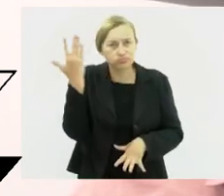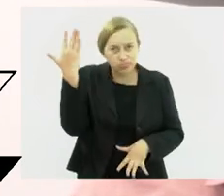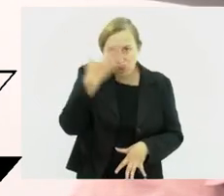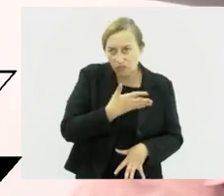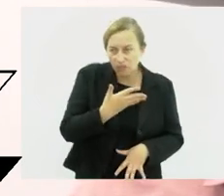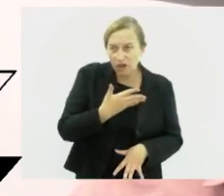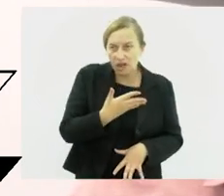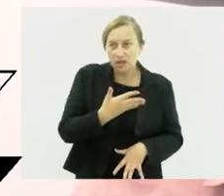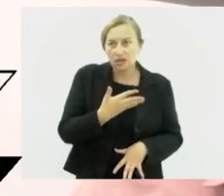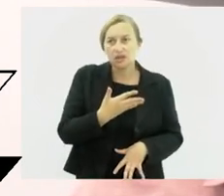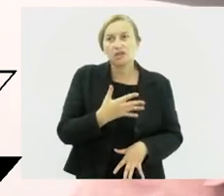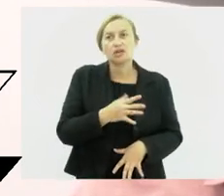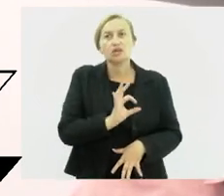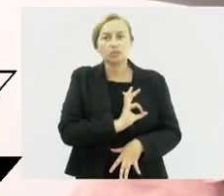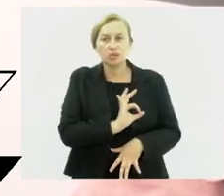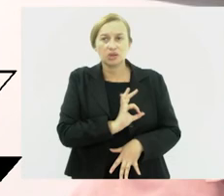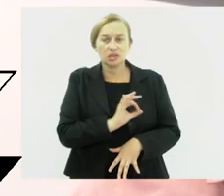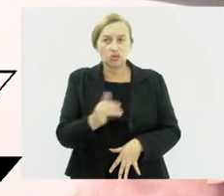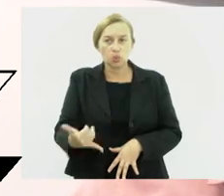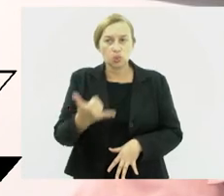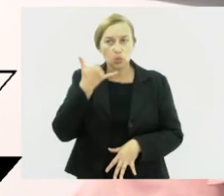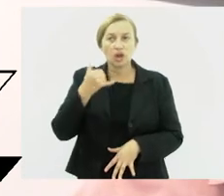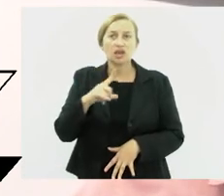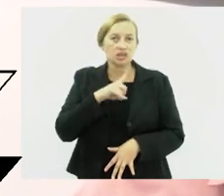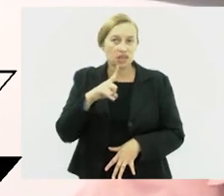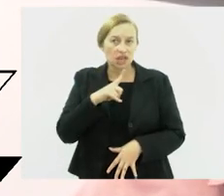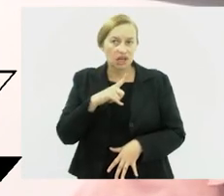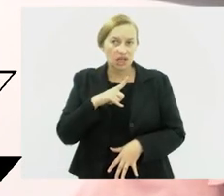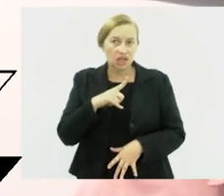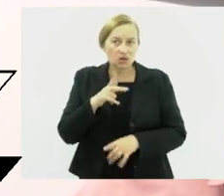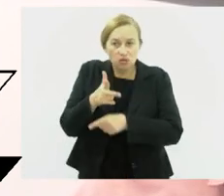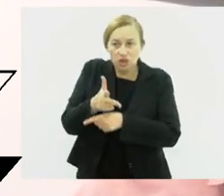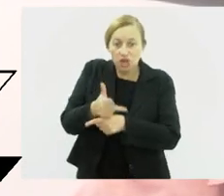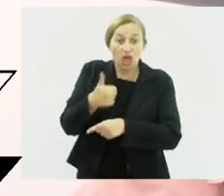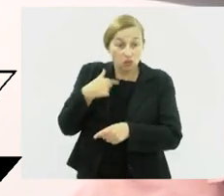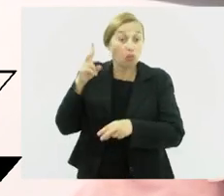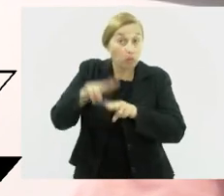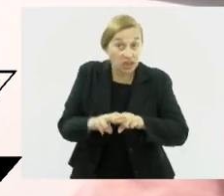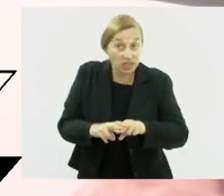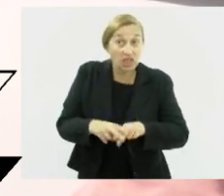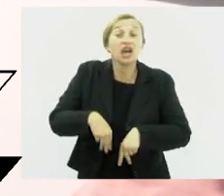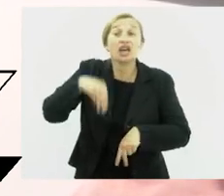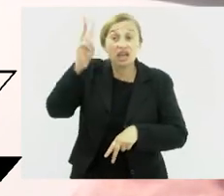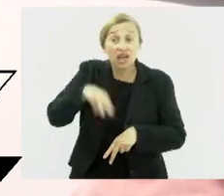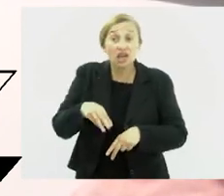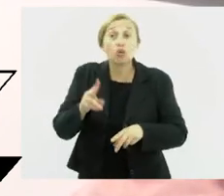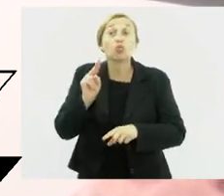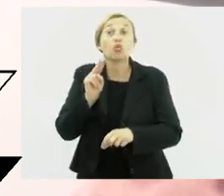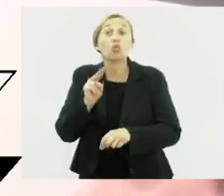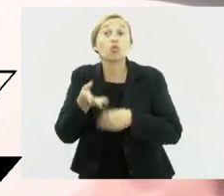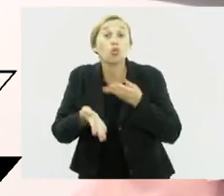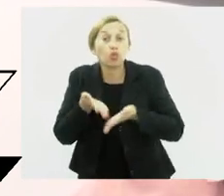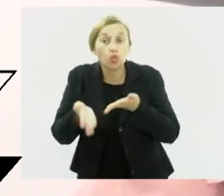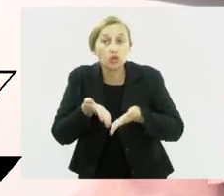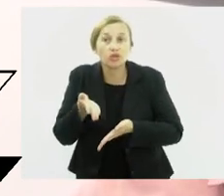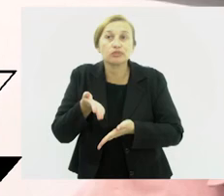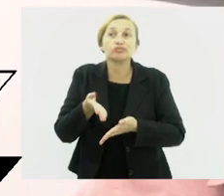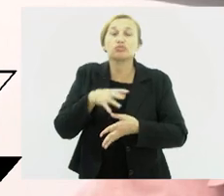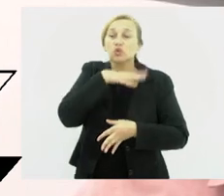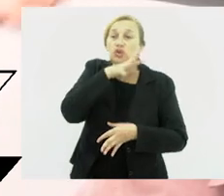É a autoridade policial que nos liga e fala, tem aqui o vídeo, está aqui, eu vou prender. Quem fica com o animal? E aí